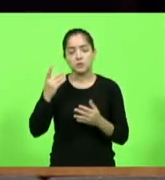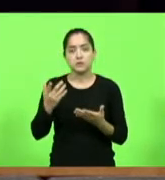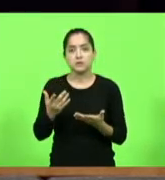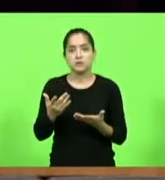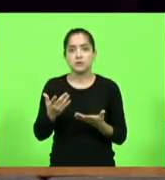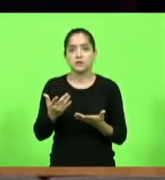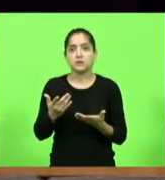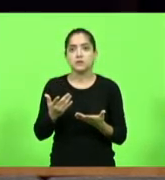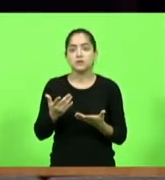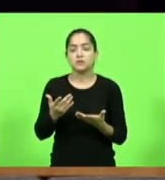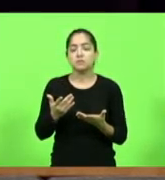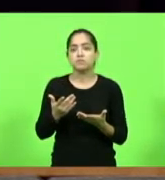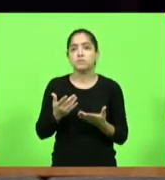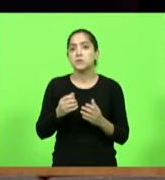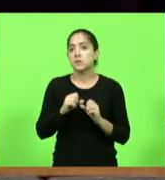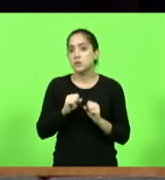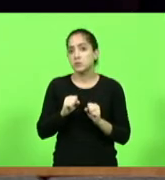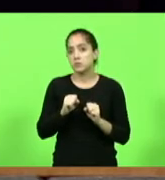que pudesse